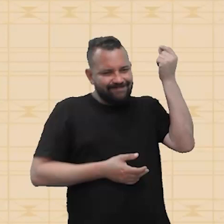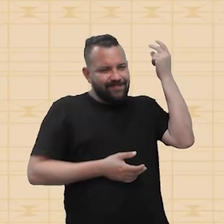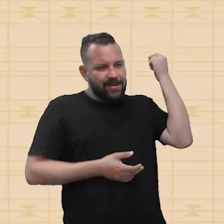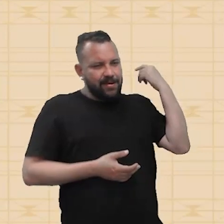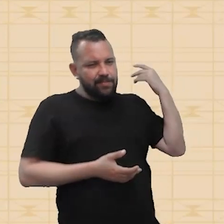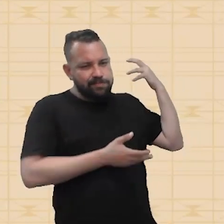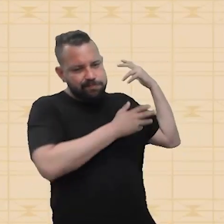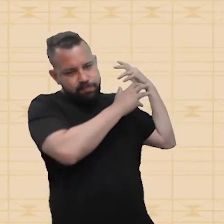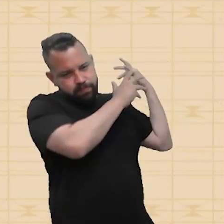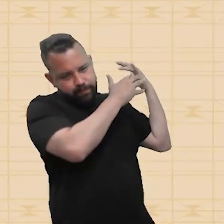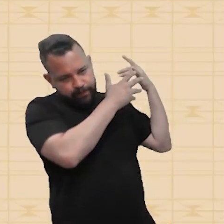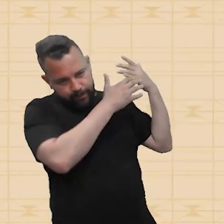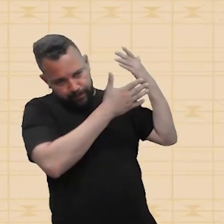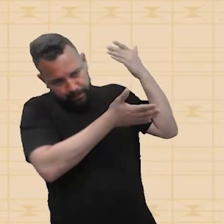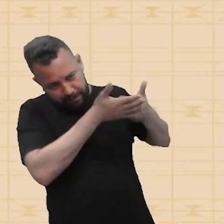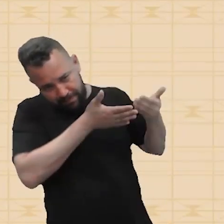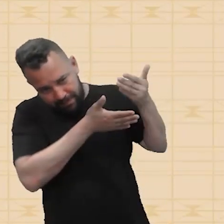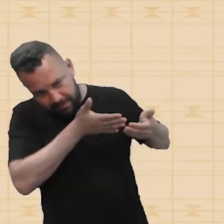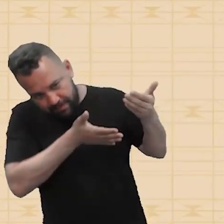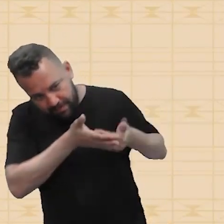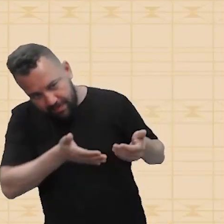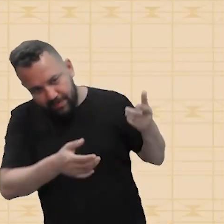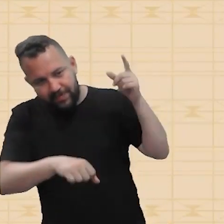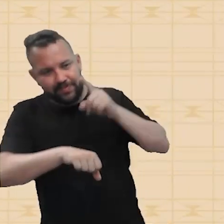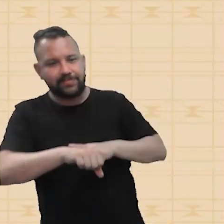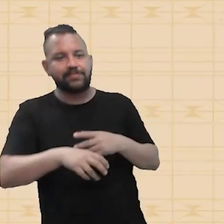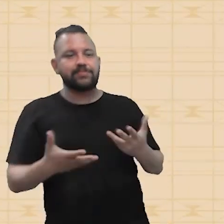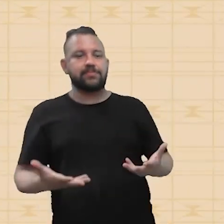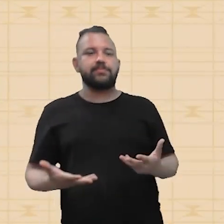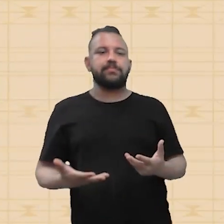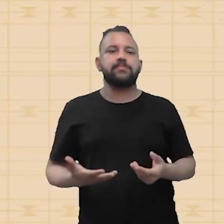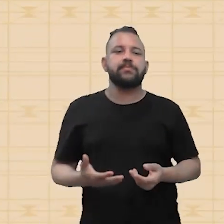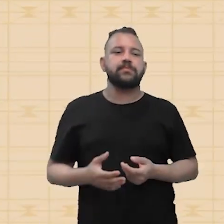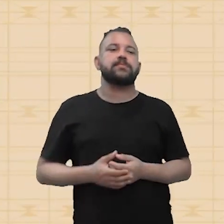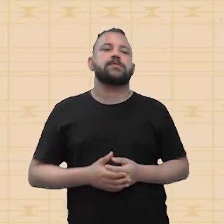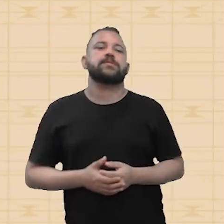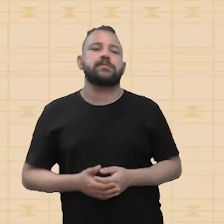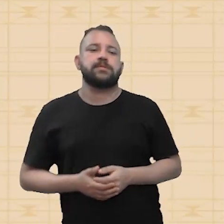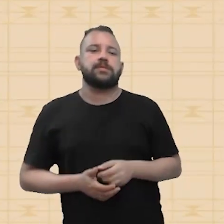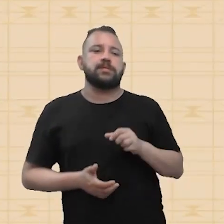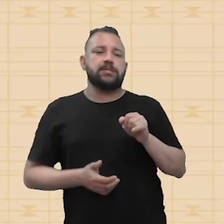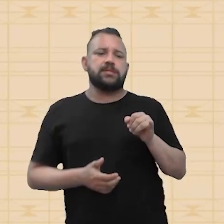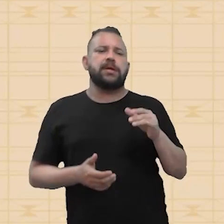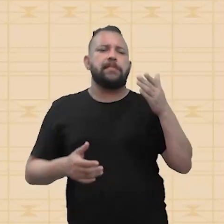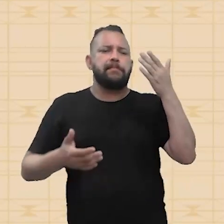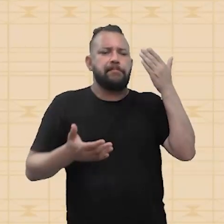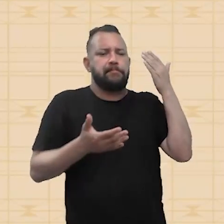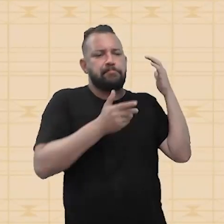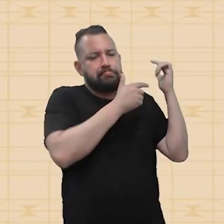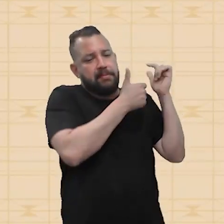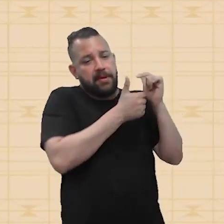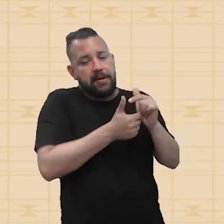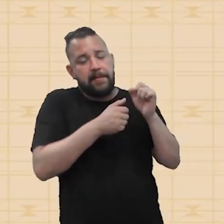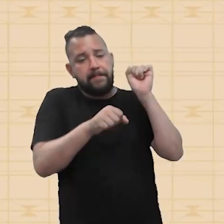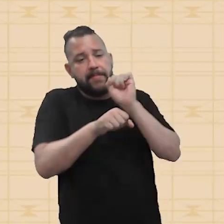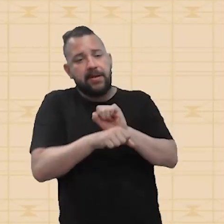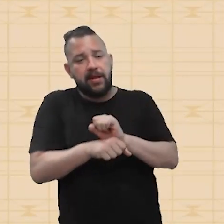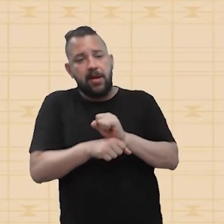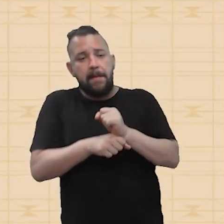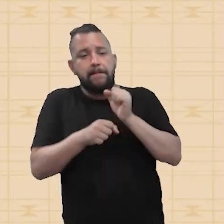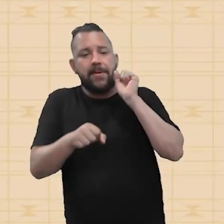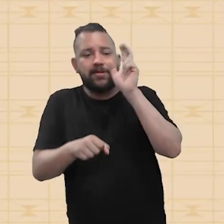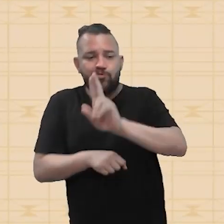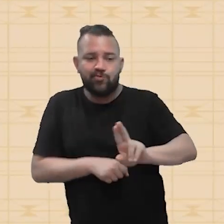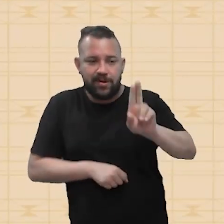se perdeu o quê? No tempo. Então, quando a palavra, não é, ela se perde no tempo, ela cai, ela está fora de